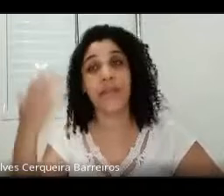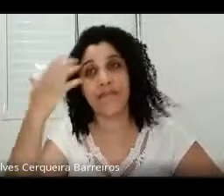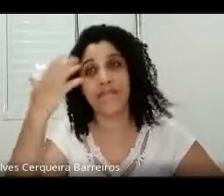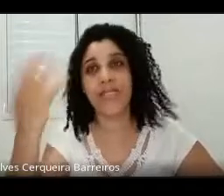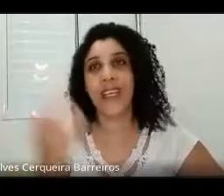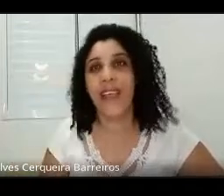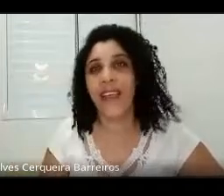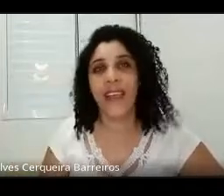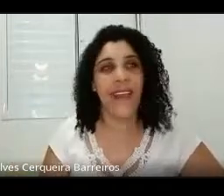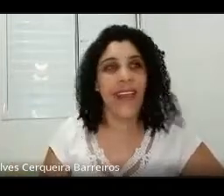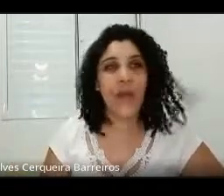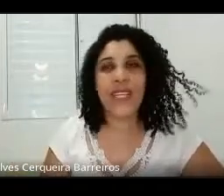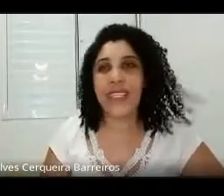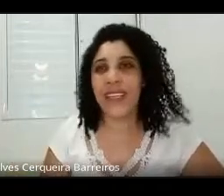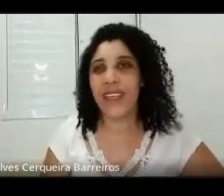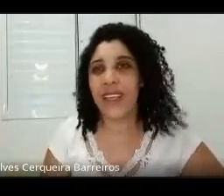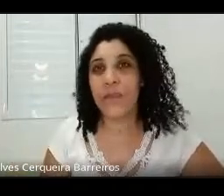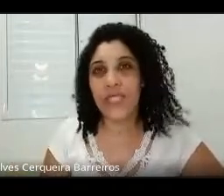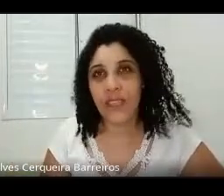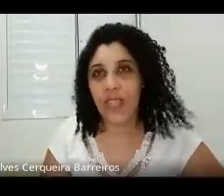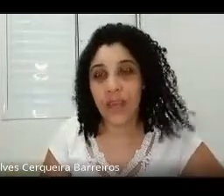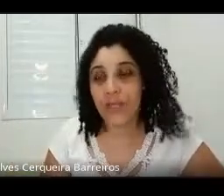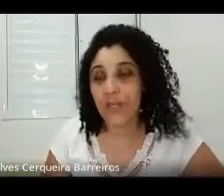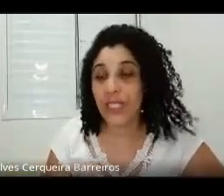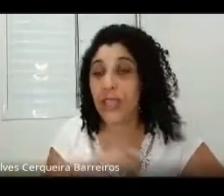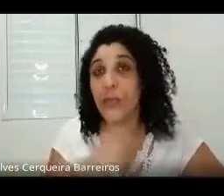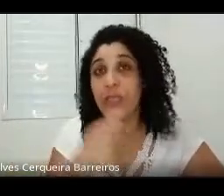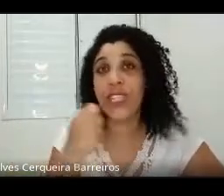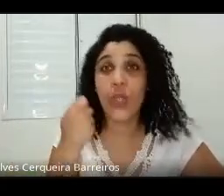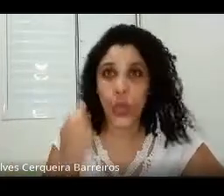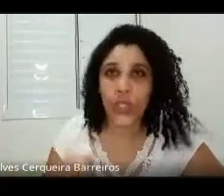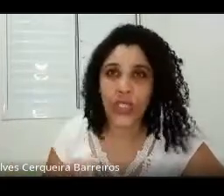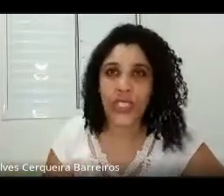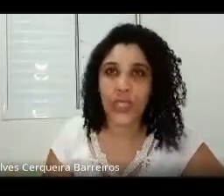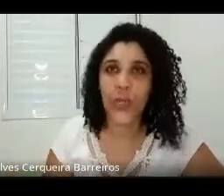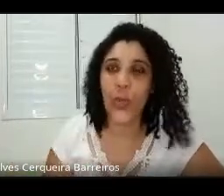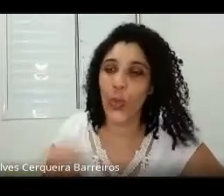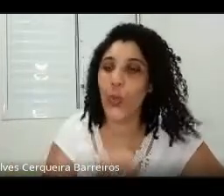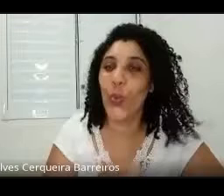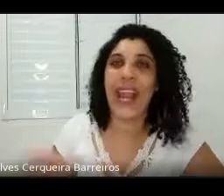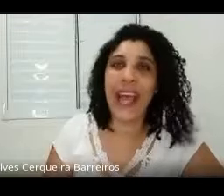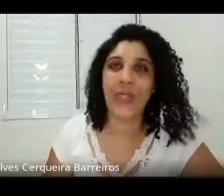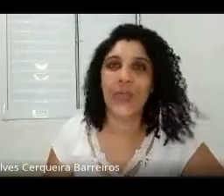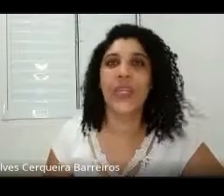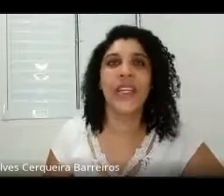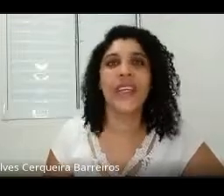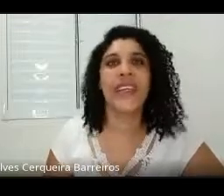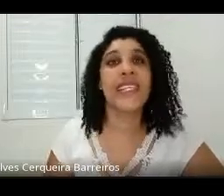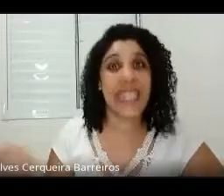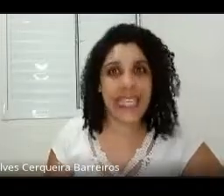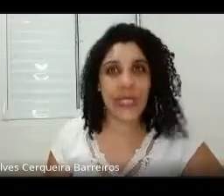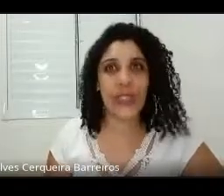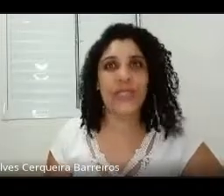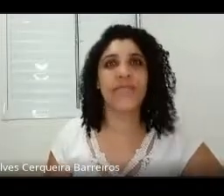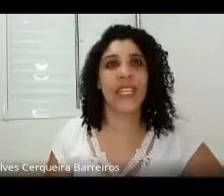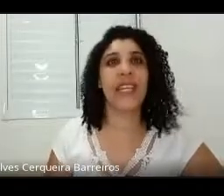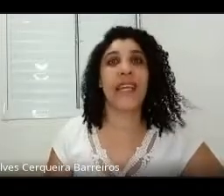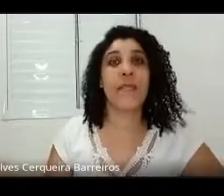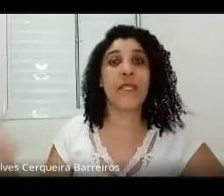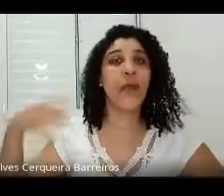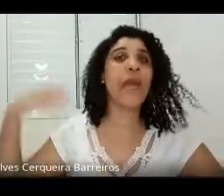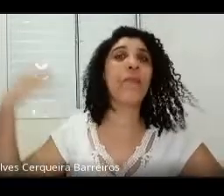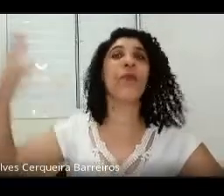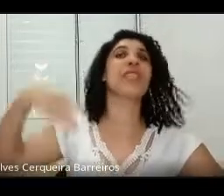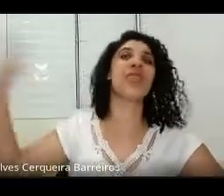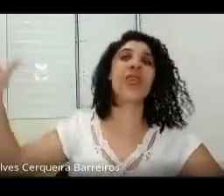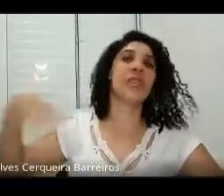disso é quase que impossível, né? Ao menos que encontre um relato escrito, né?